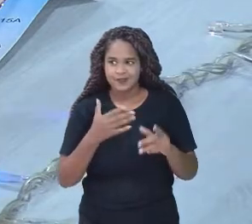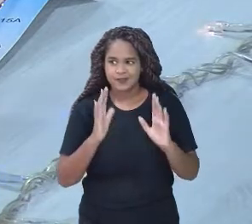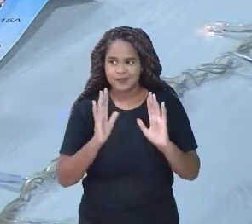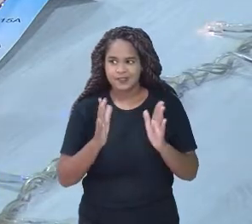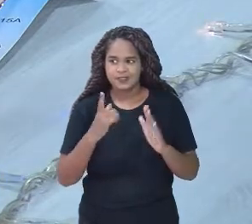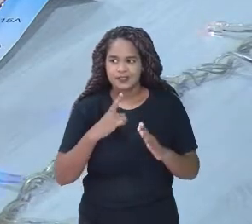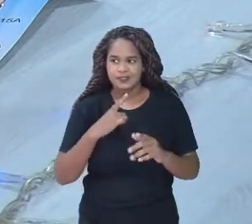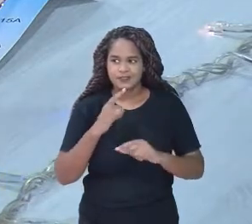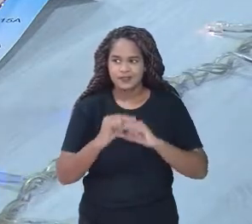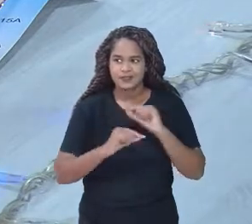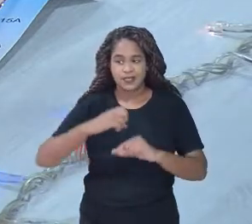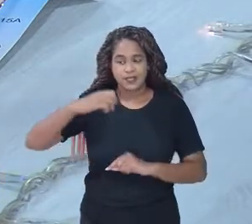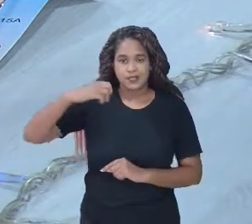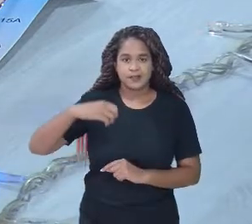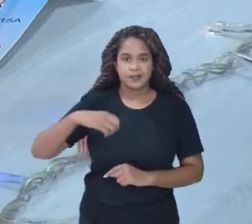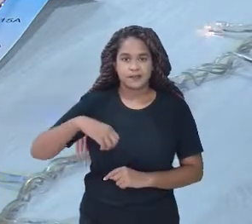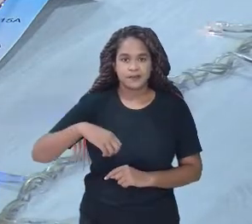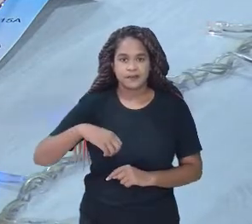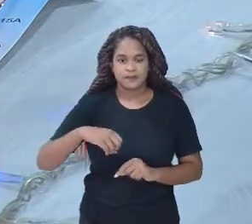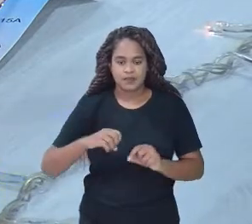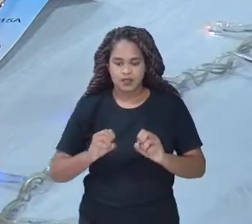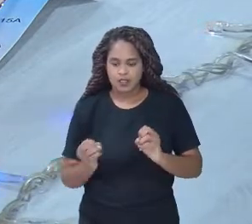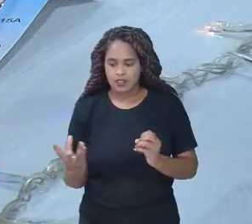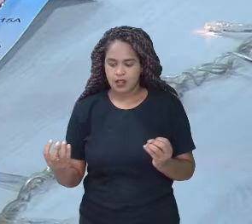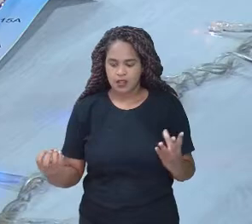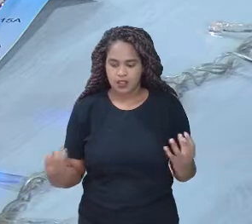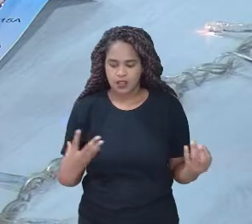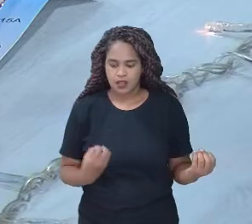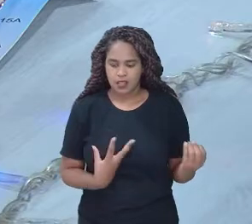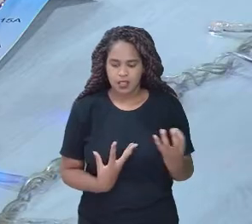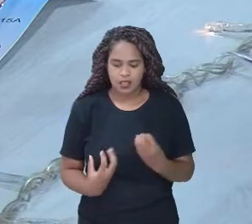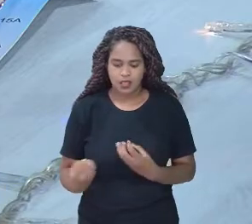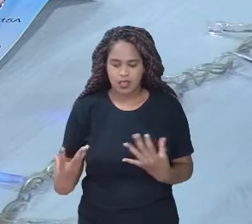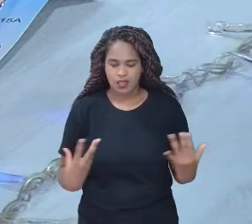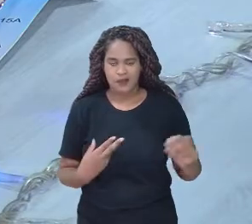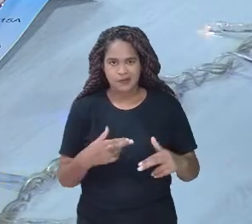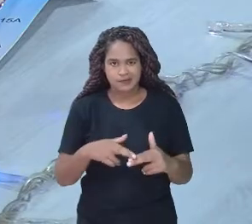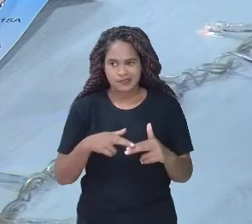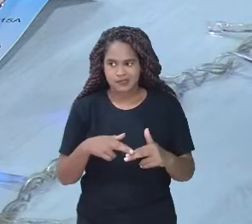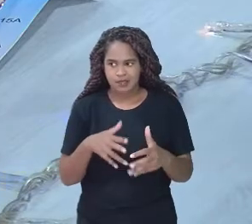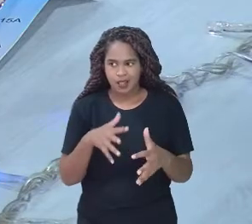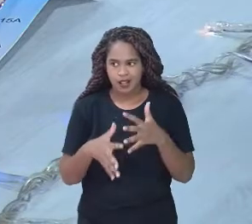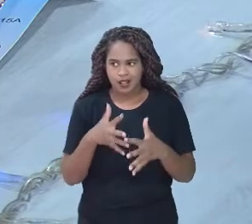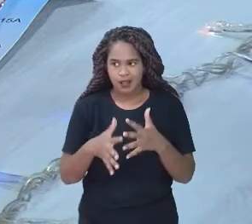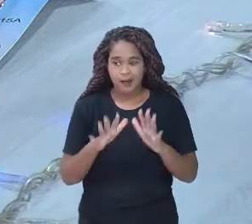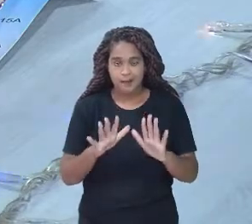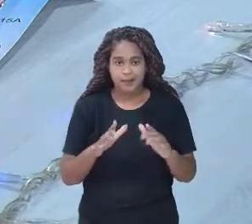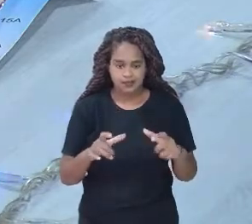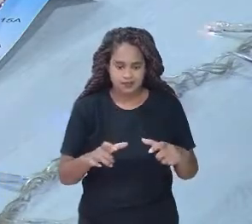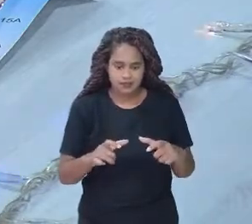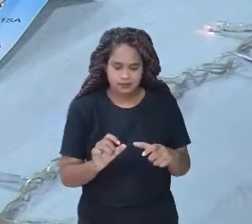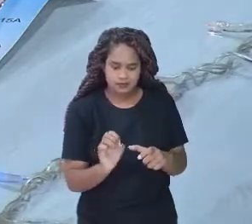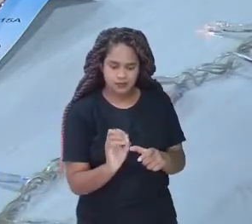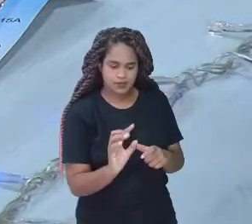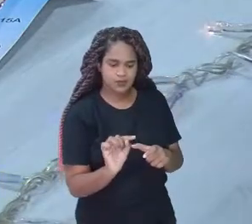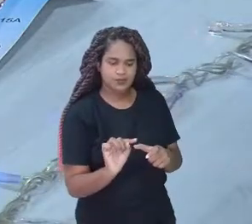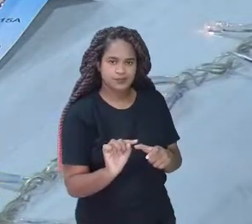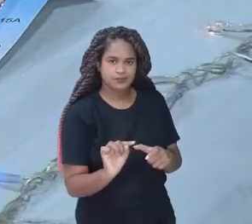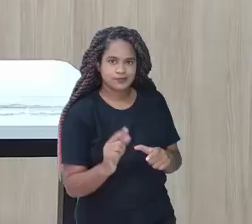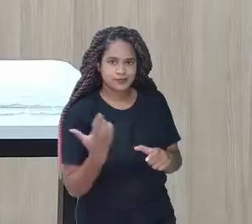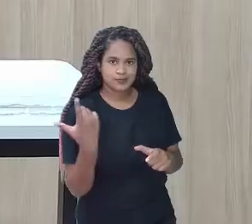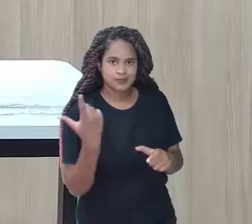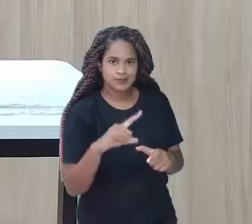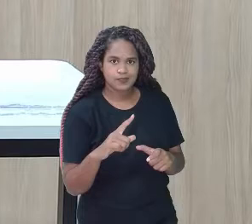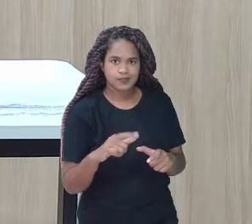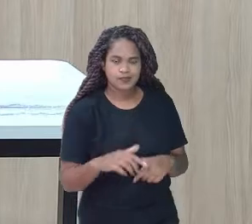o pisca-pisca aqui ligado, tá vendo aqui? Ele acendeu. Se olhar direitinho, dá para ver a